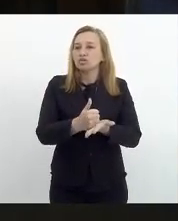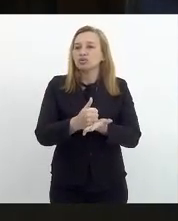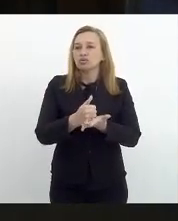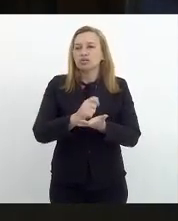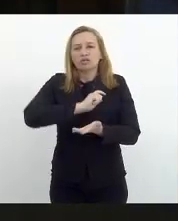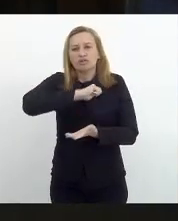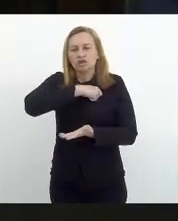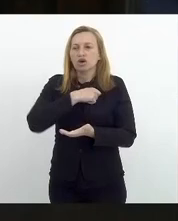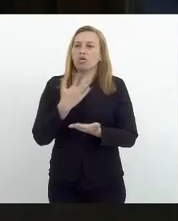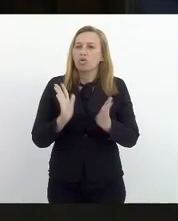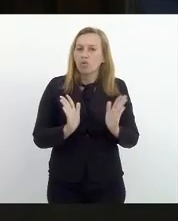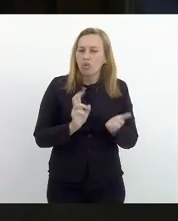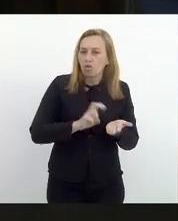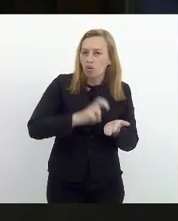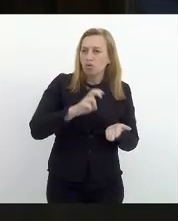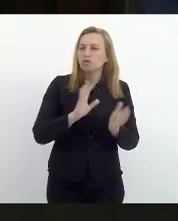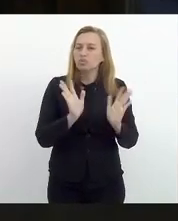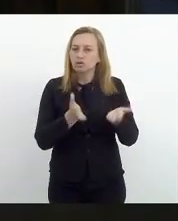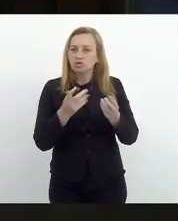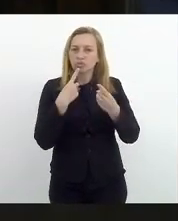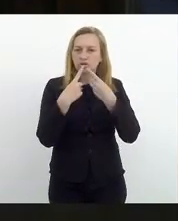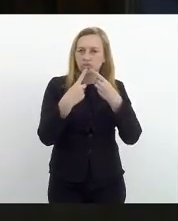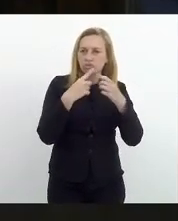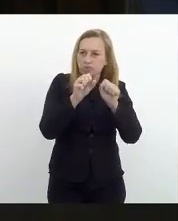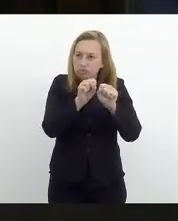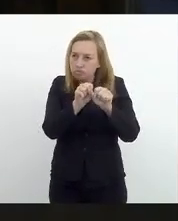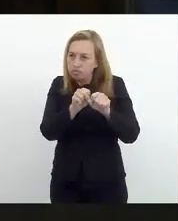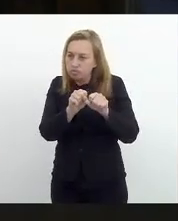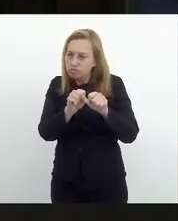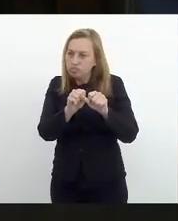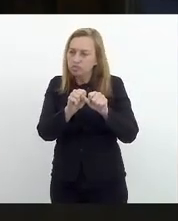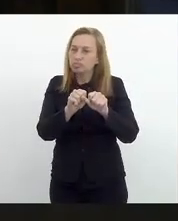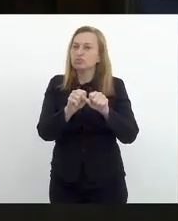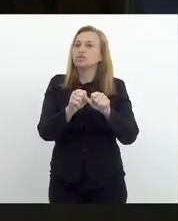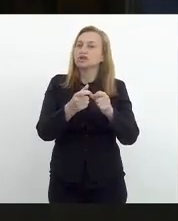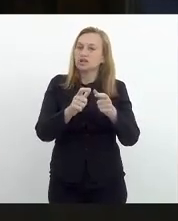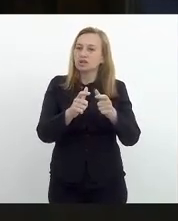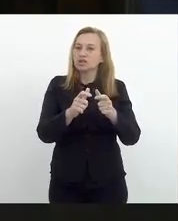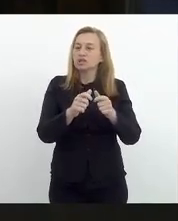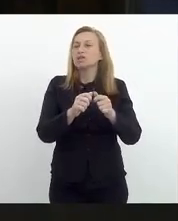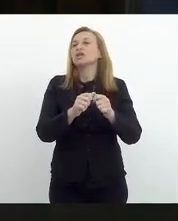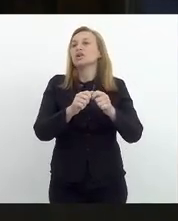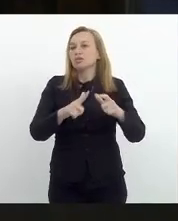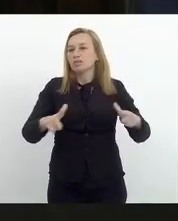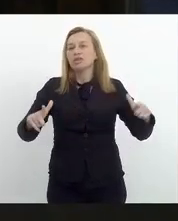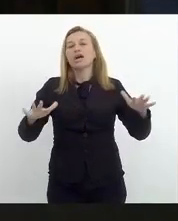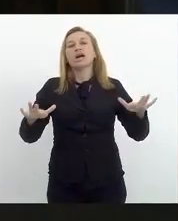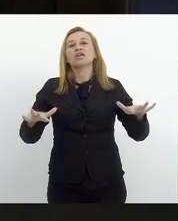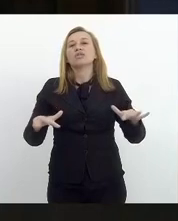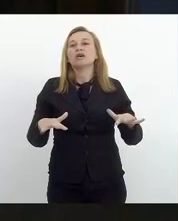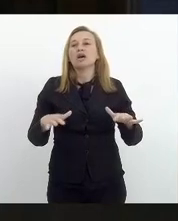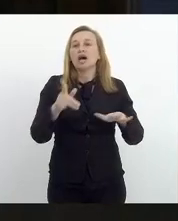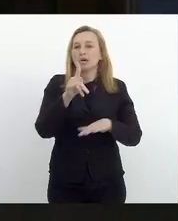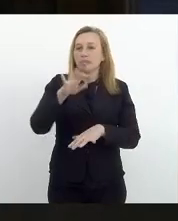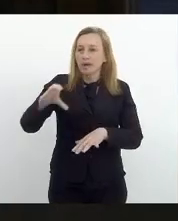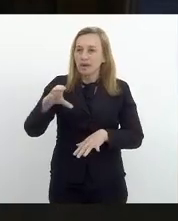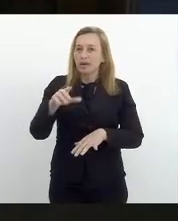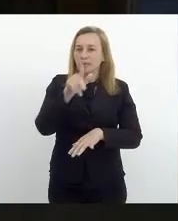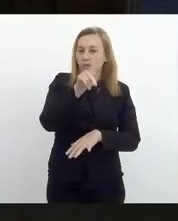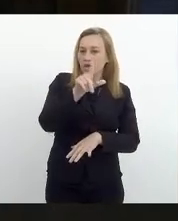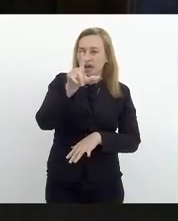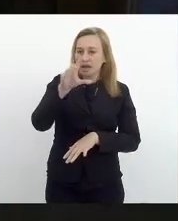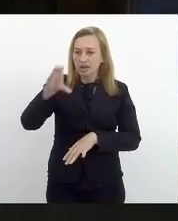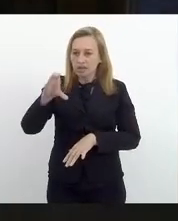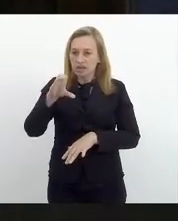de forma um pouco mais ampliada a PEC e a questão do PLC que é furo que será